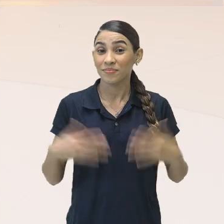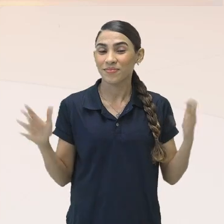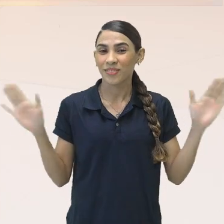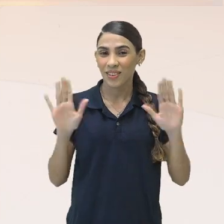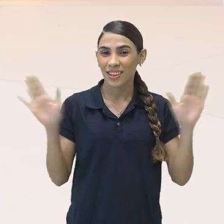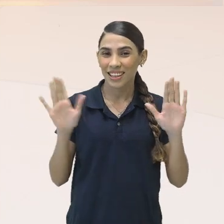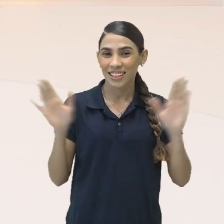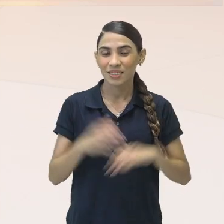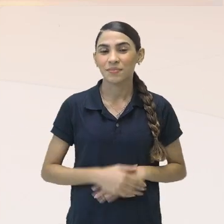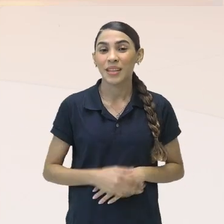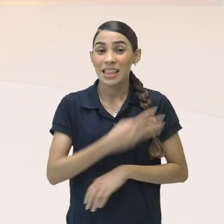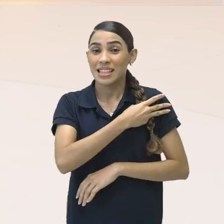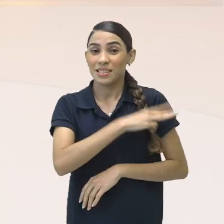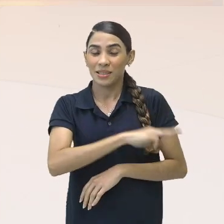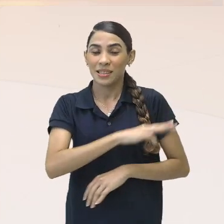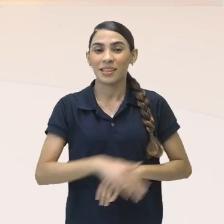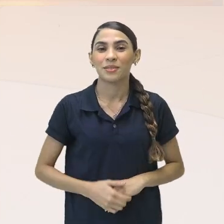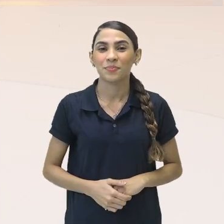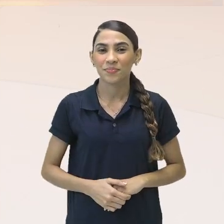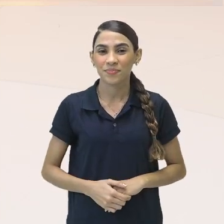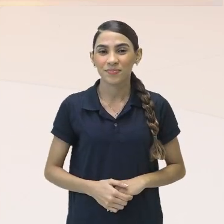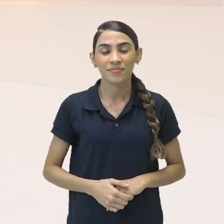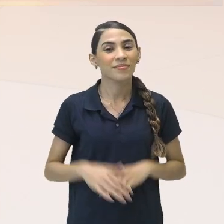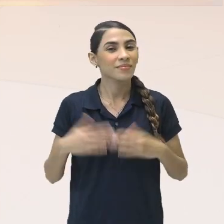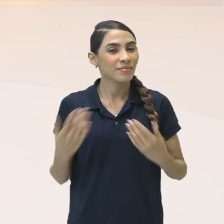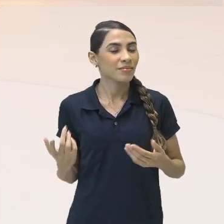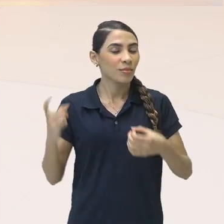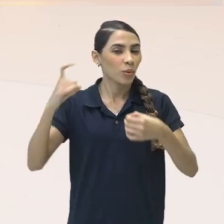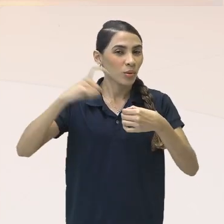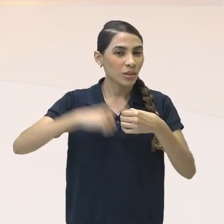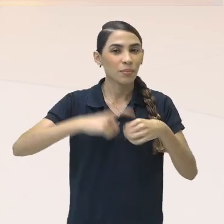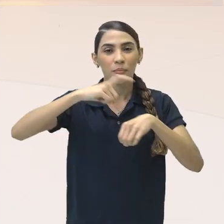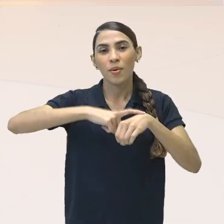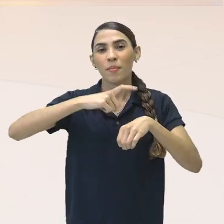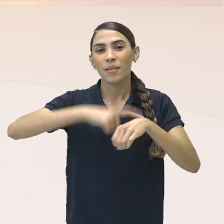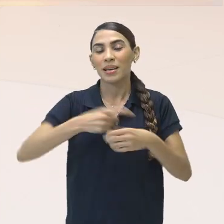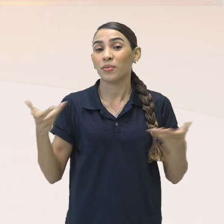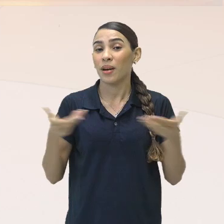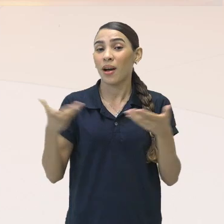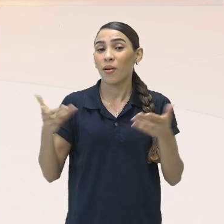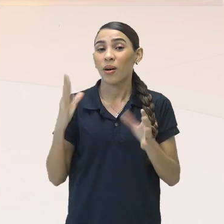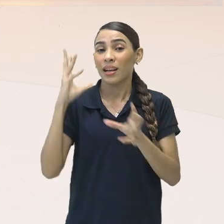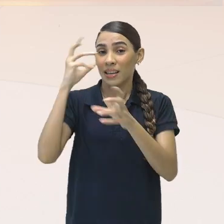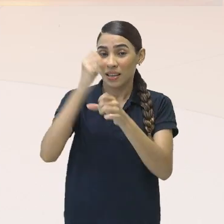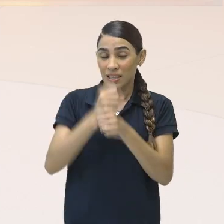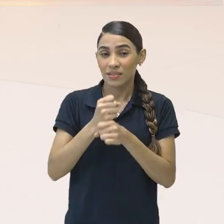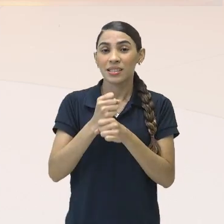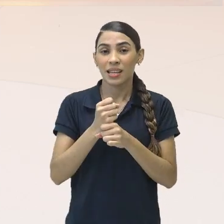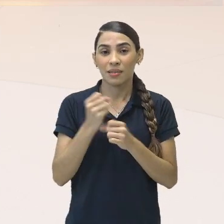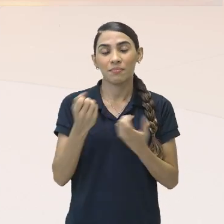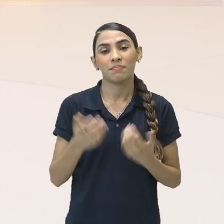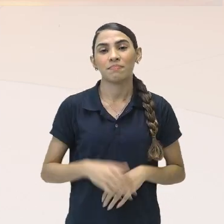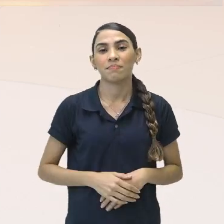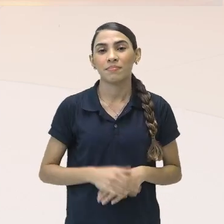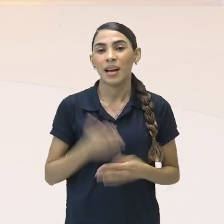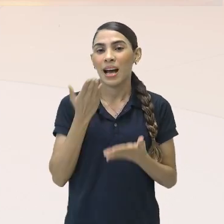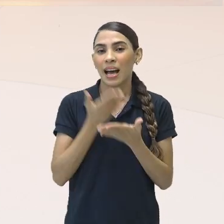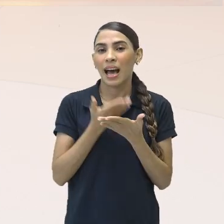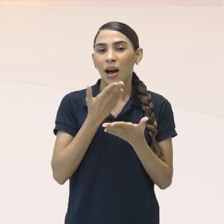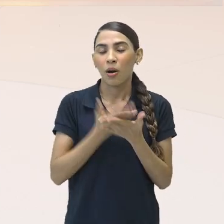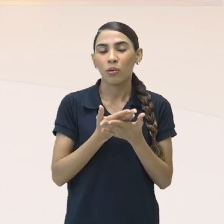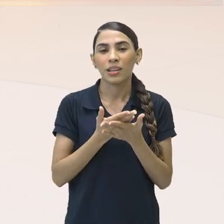E aí, pessoal, terceira série do ensino médio, estamos aí em mais um momento agora para revisar esses